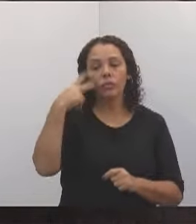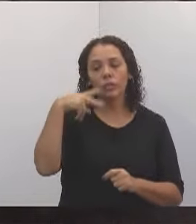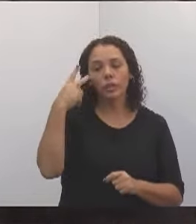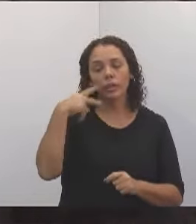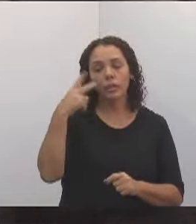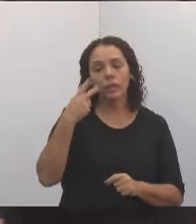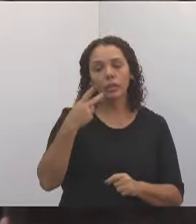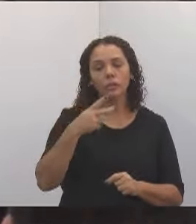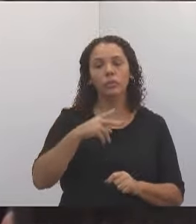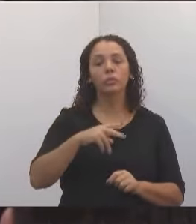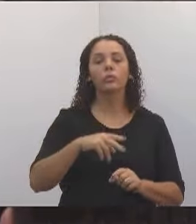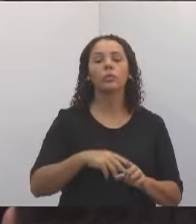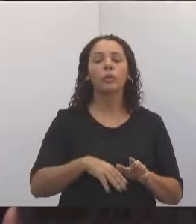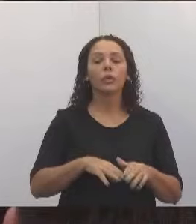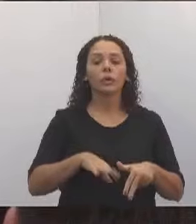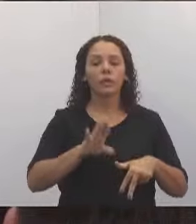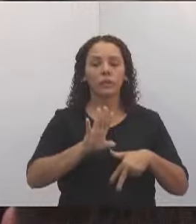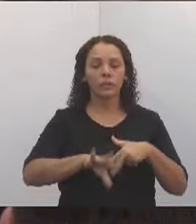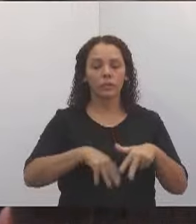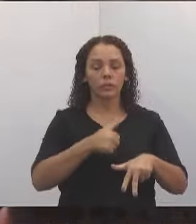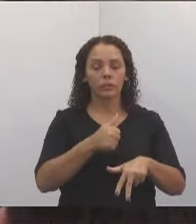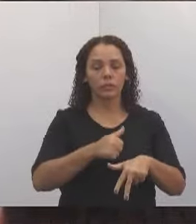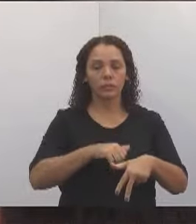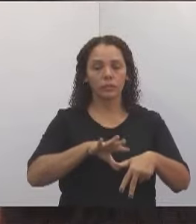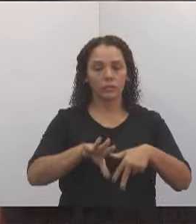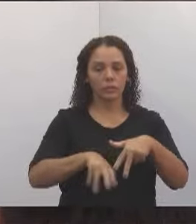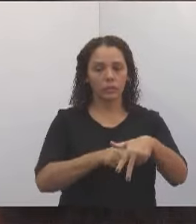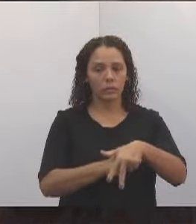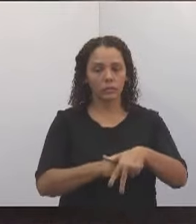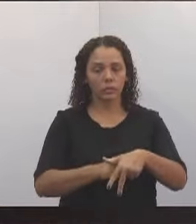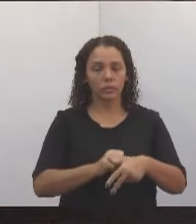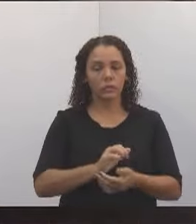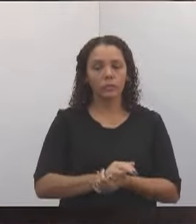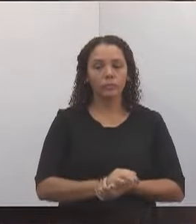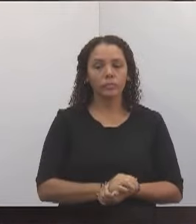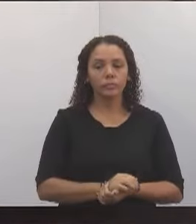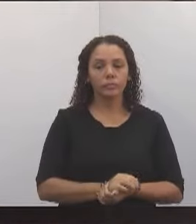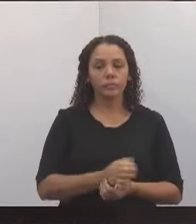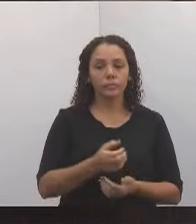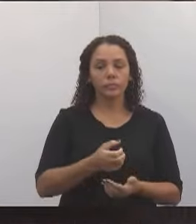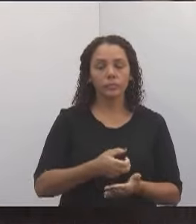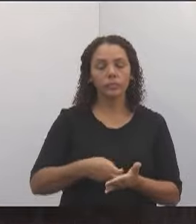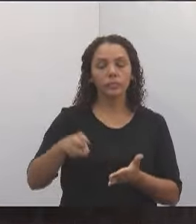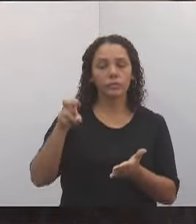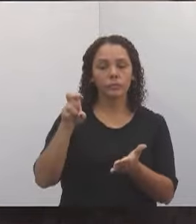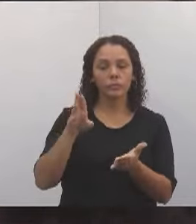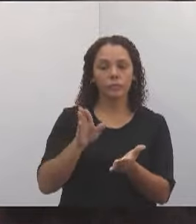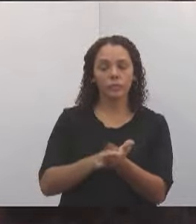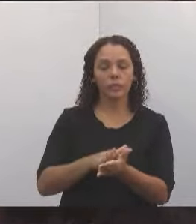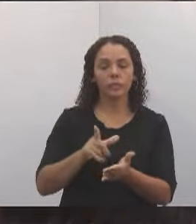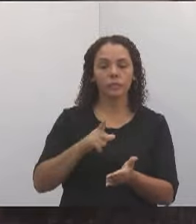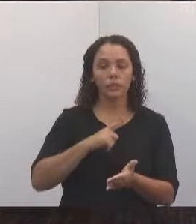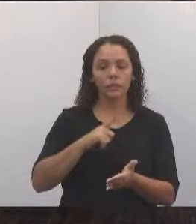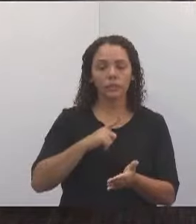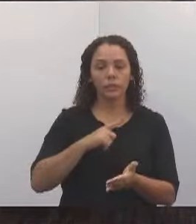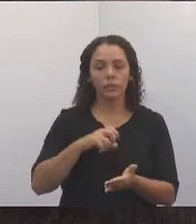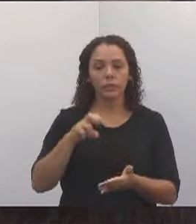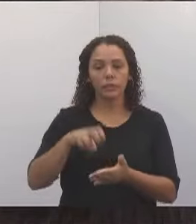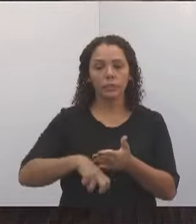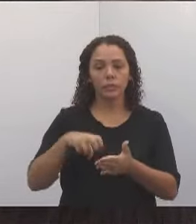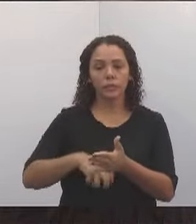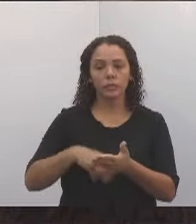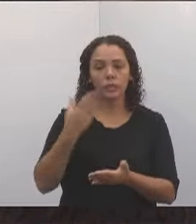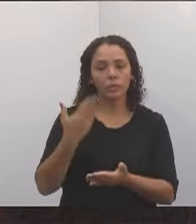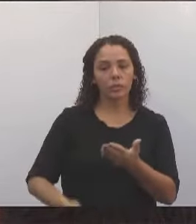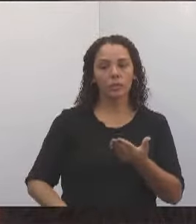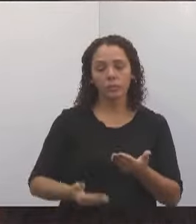pego fazendo rachadinha será punido com a pena de cassação do mandato. E a cassação do mandato também vai atingir